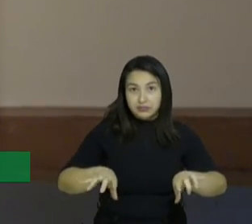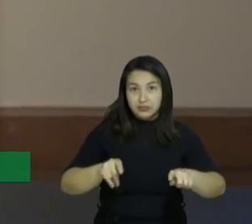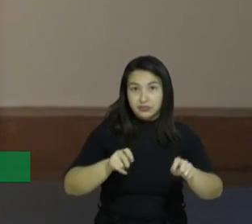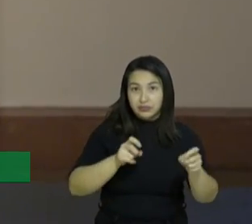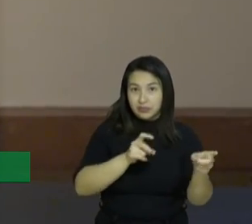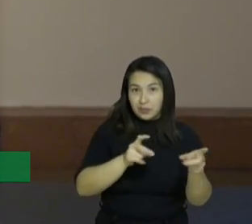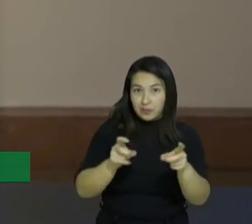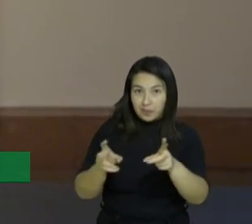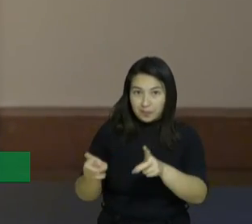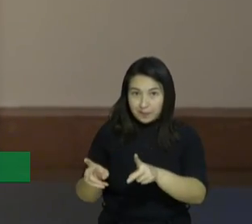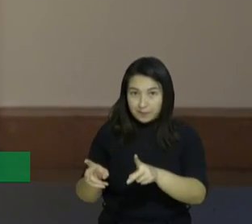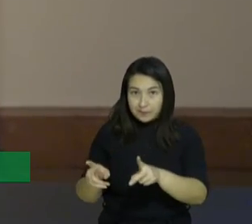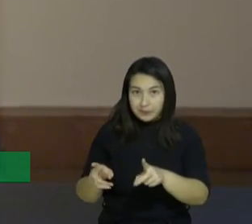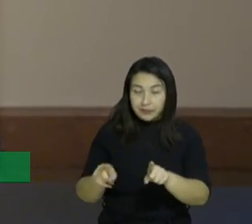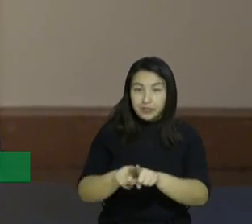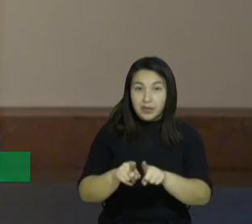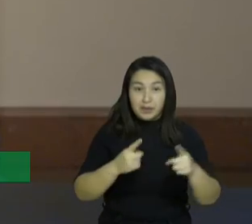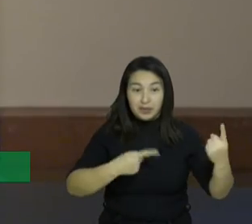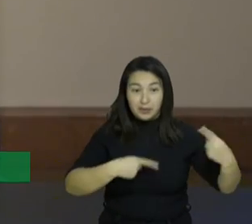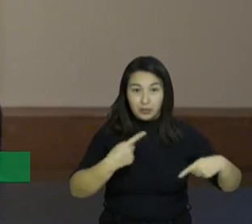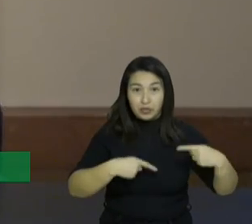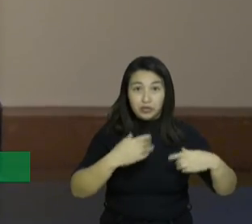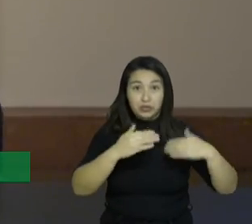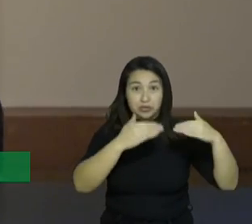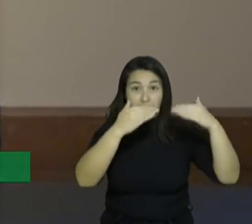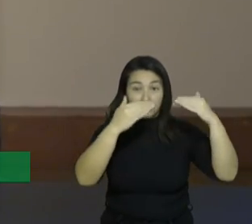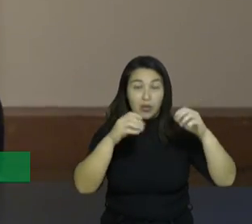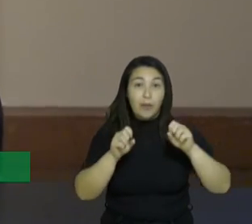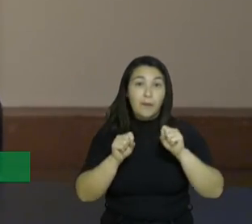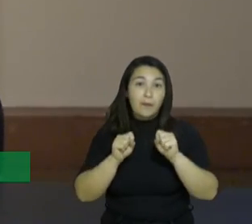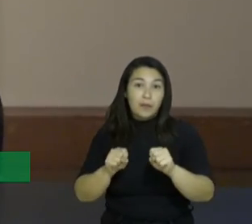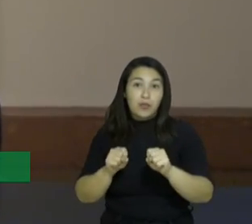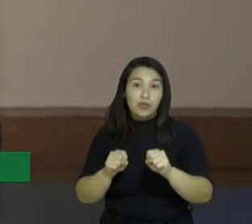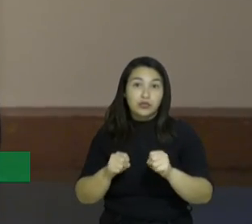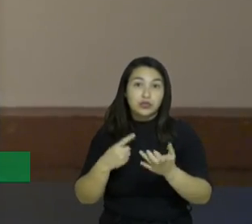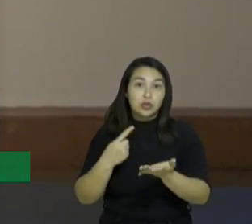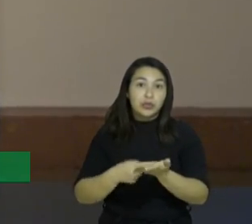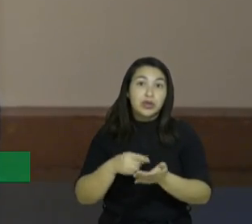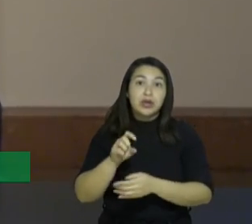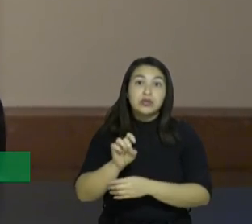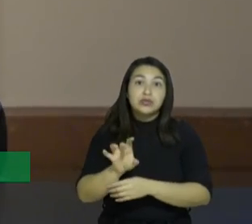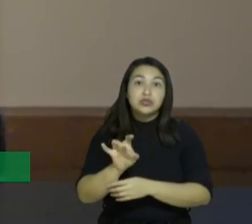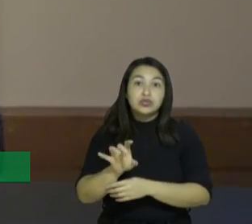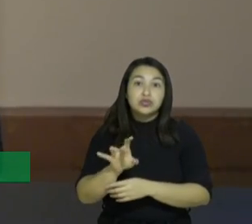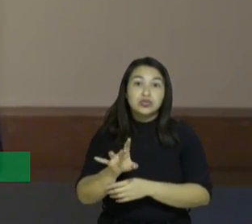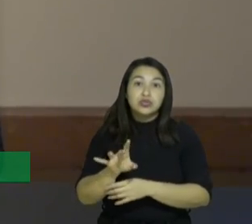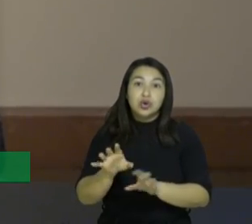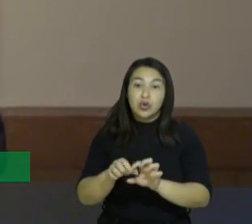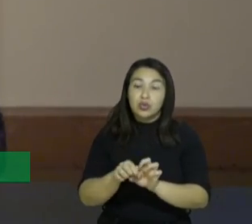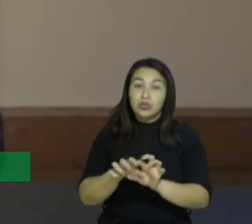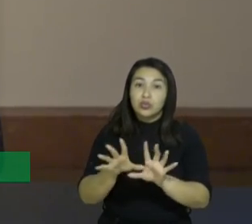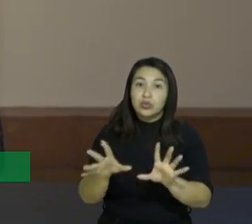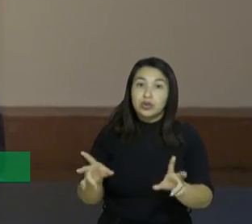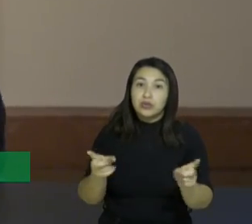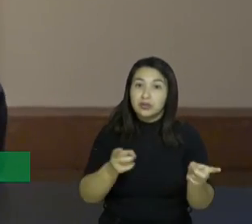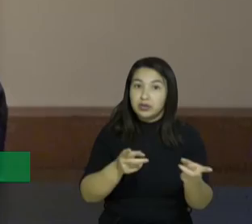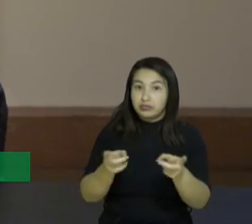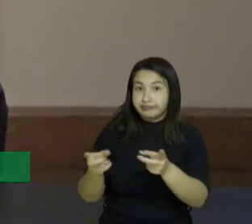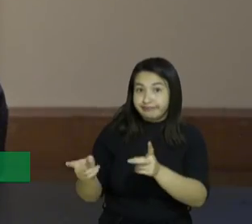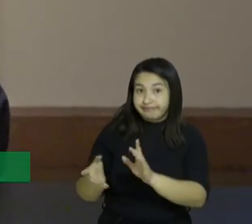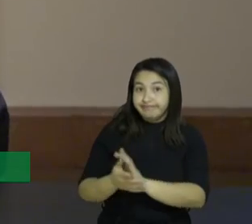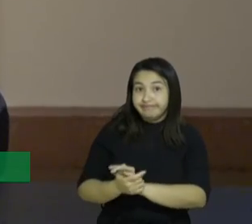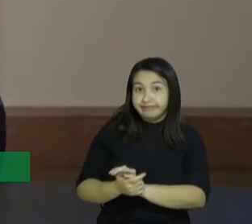o Pilar político e de desenvolvimento e tentar ratificar somente este Pilar né do do do livre comércio isso